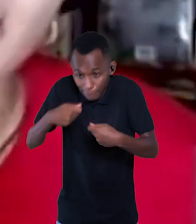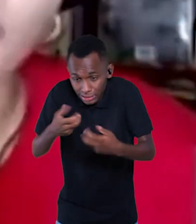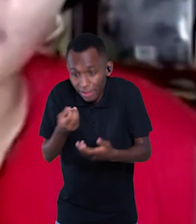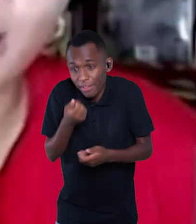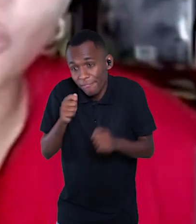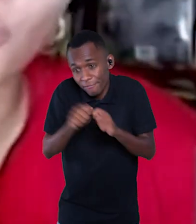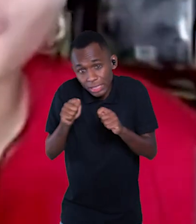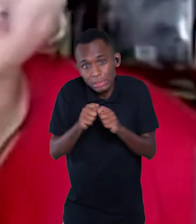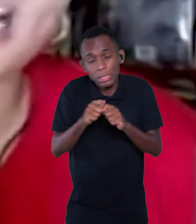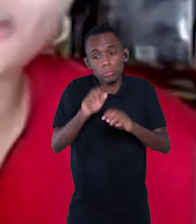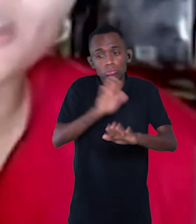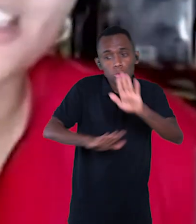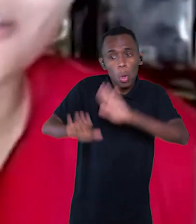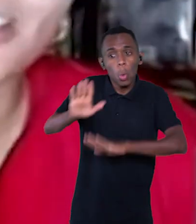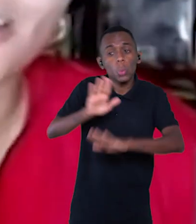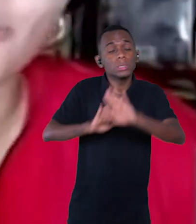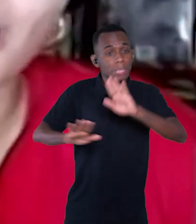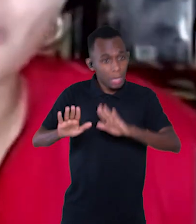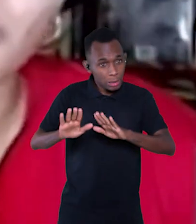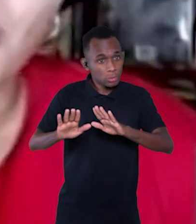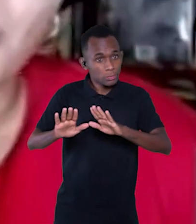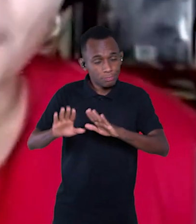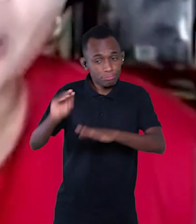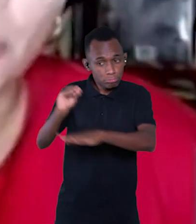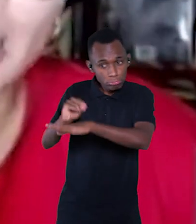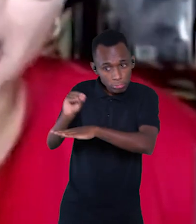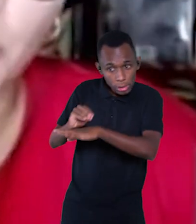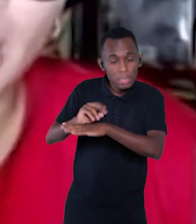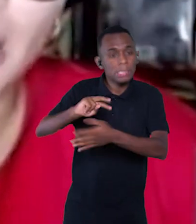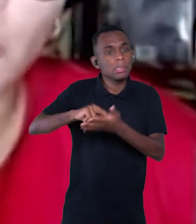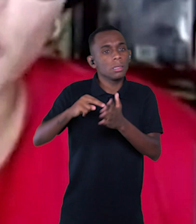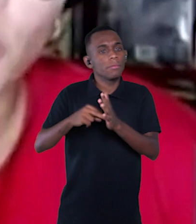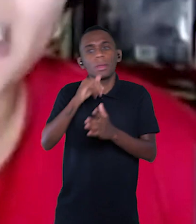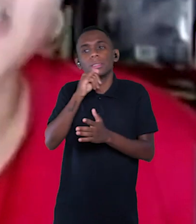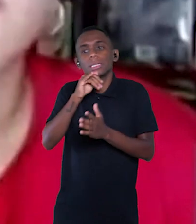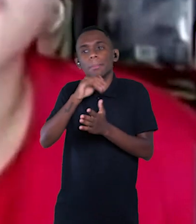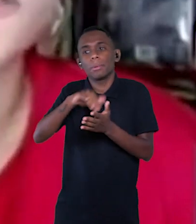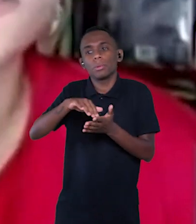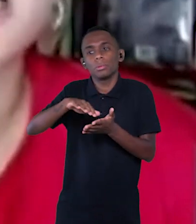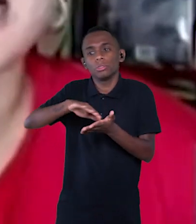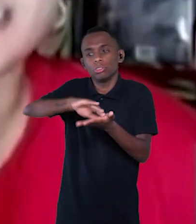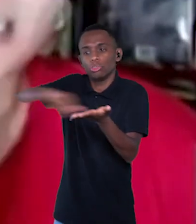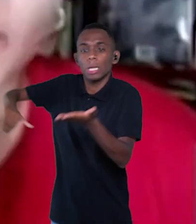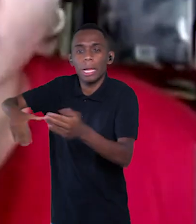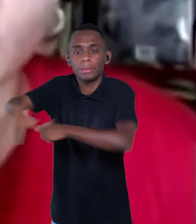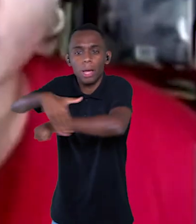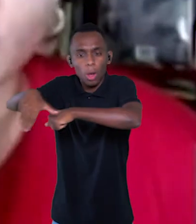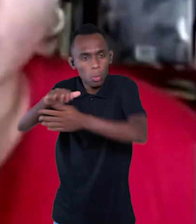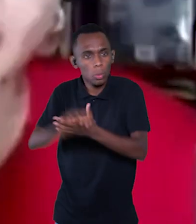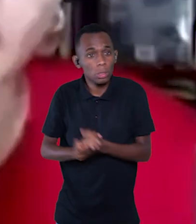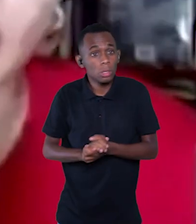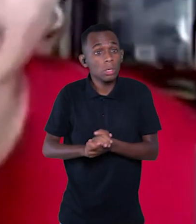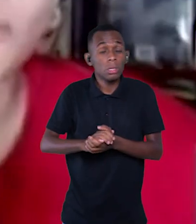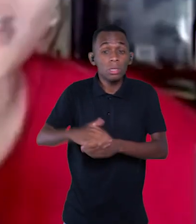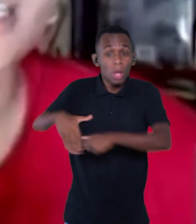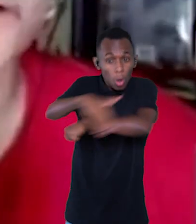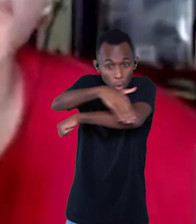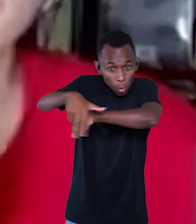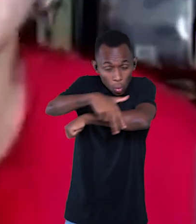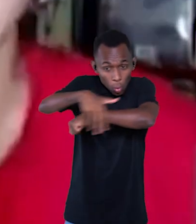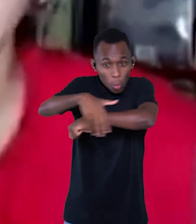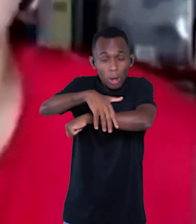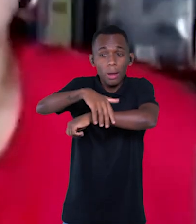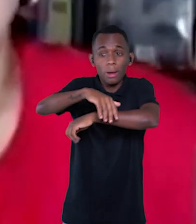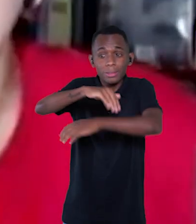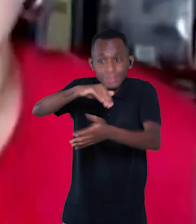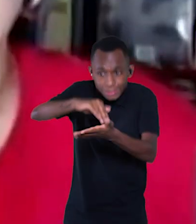se deve ser feito, o cuidado que se deve ser feito e prestado para essas pessoas significa tirá-las da rua. Não, elas vão sair da rua